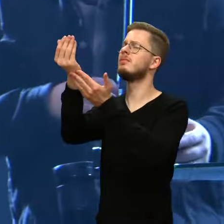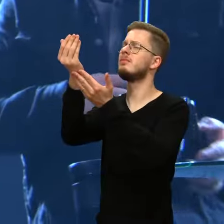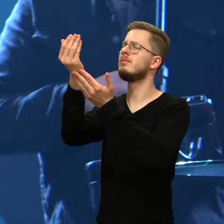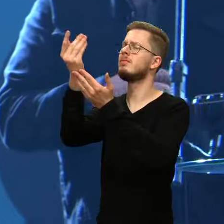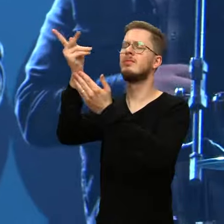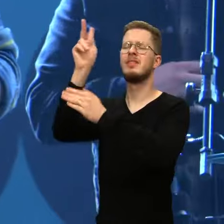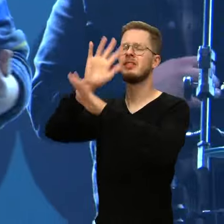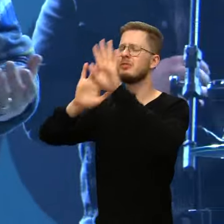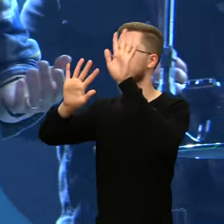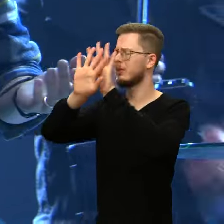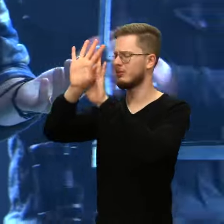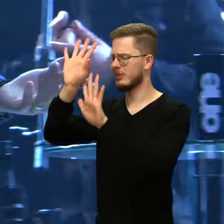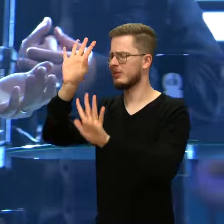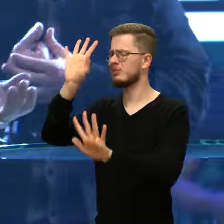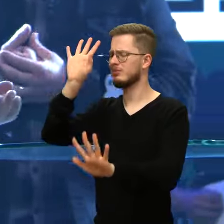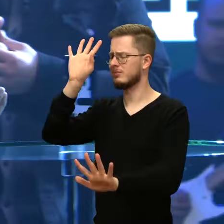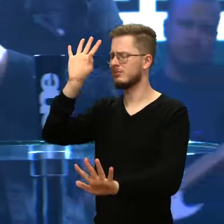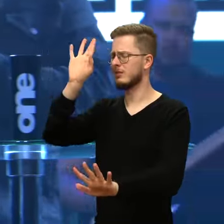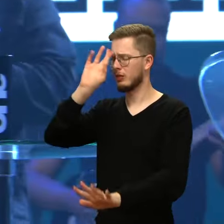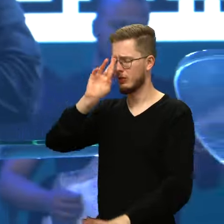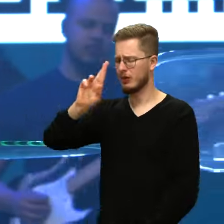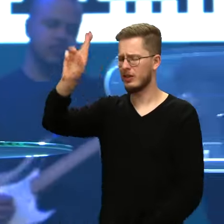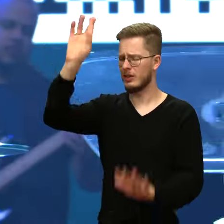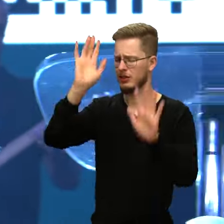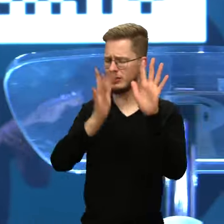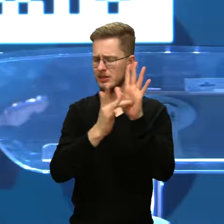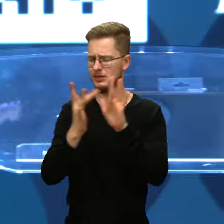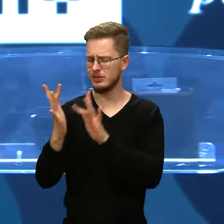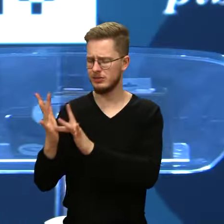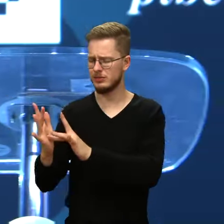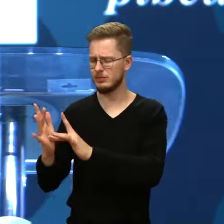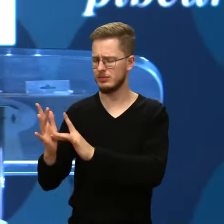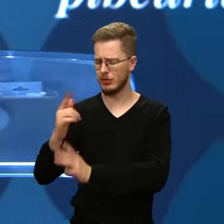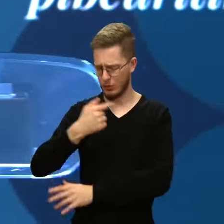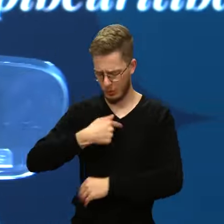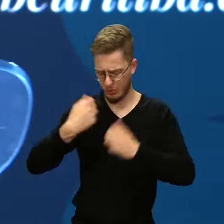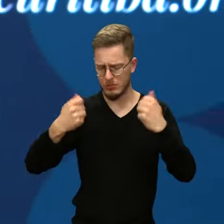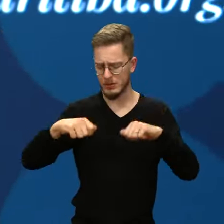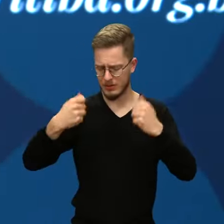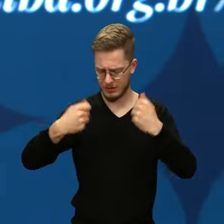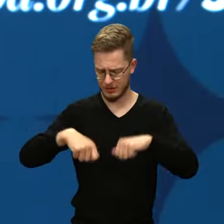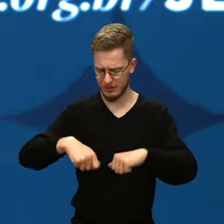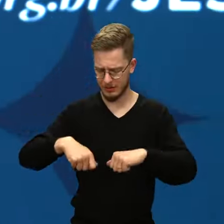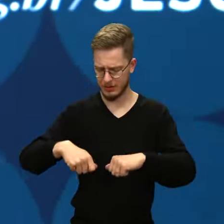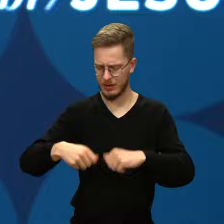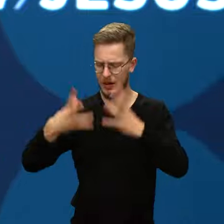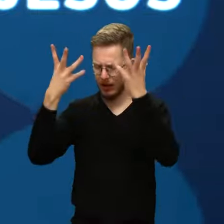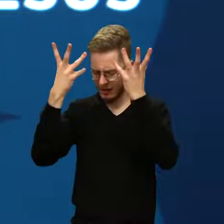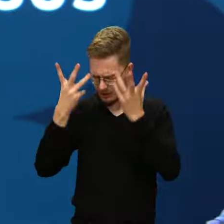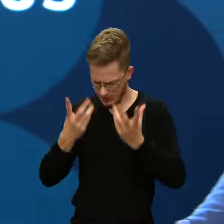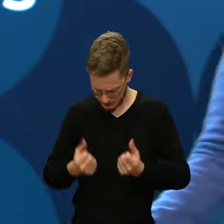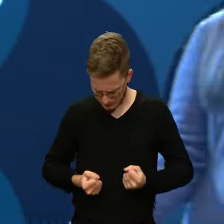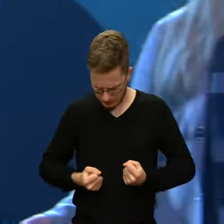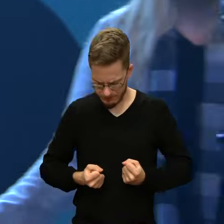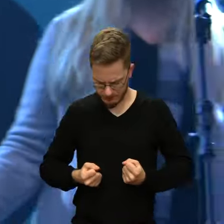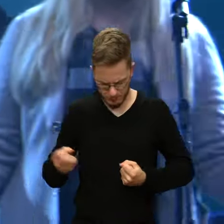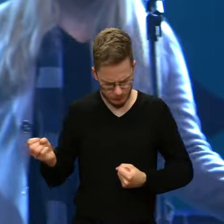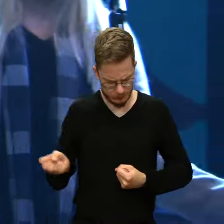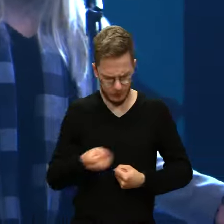em tuas mãos. Senhor Jesus, eu preciso receber um